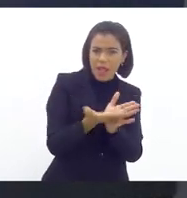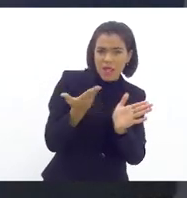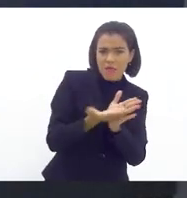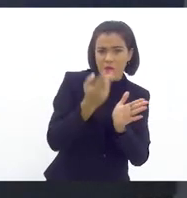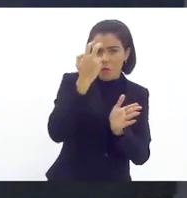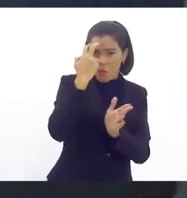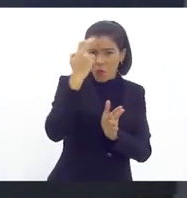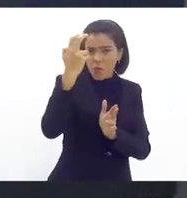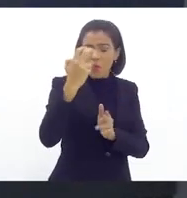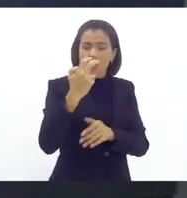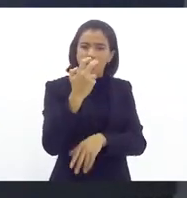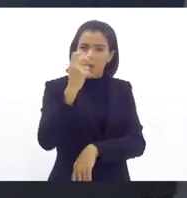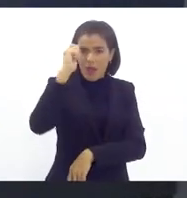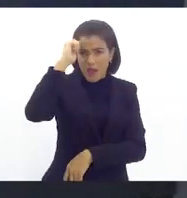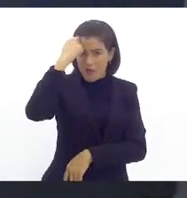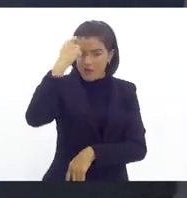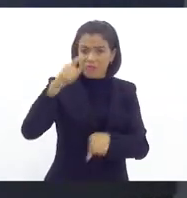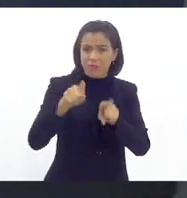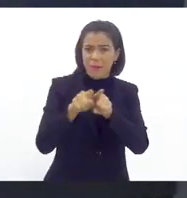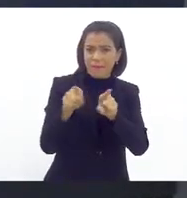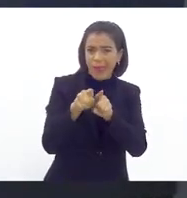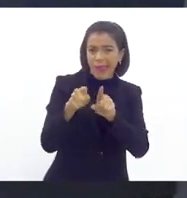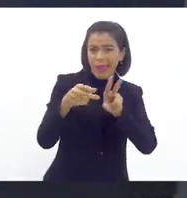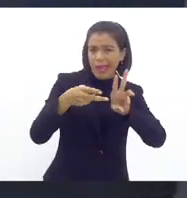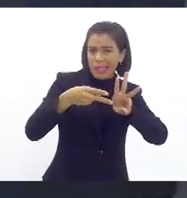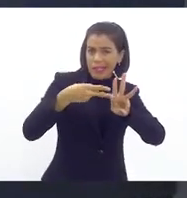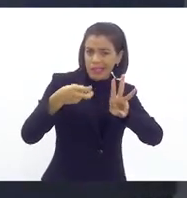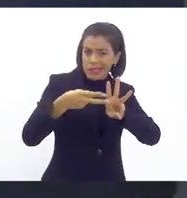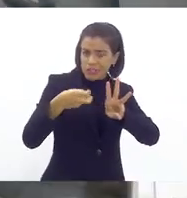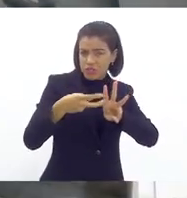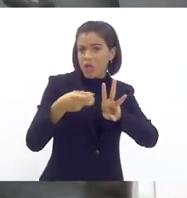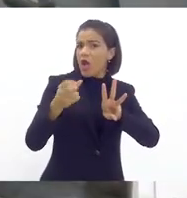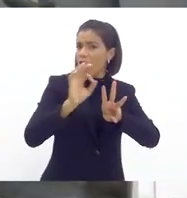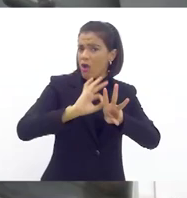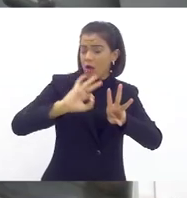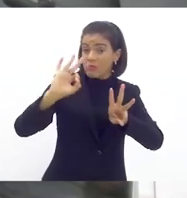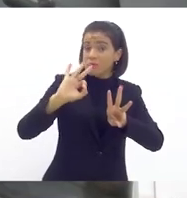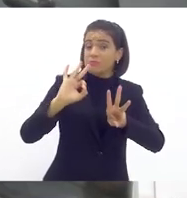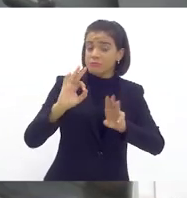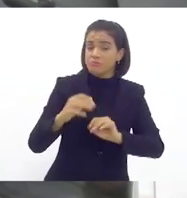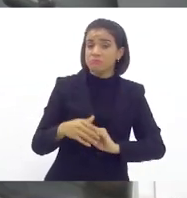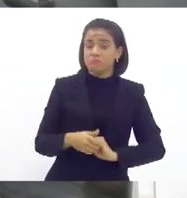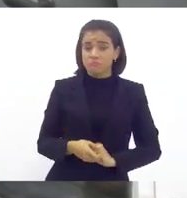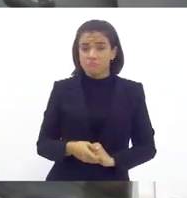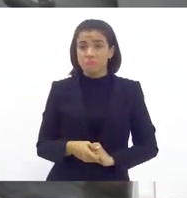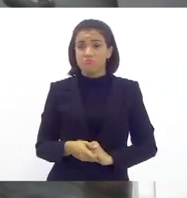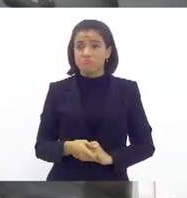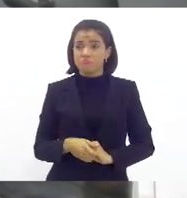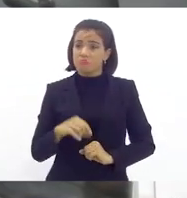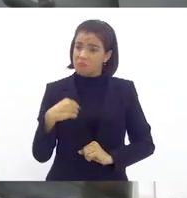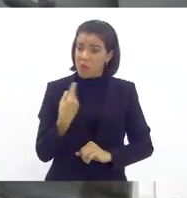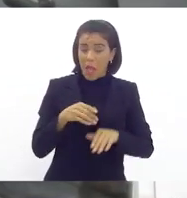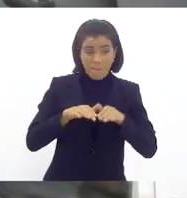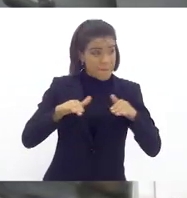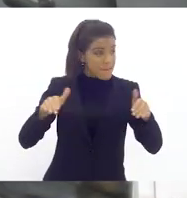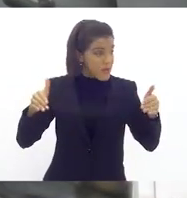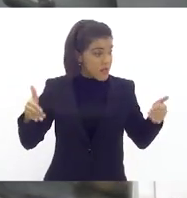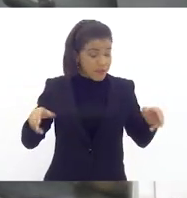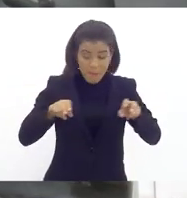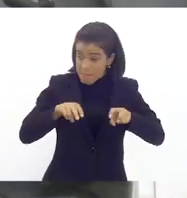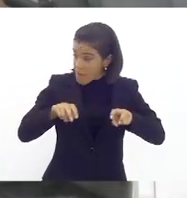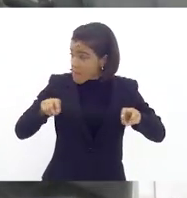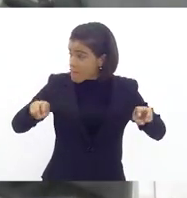indígena, que o que a gente quer que todo mundo faça, até para combater o racismo. Então, estamos com a nossa mesa instalada.